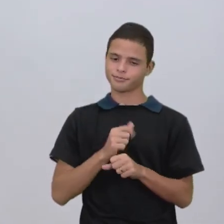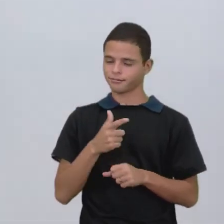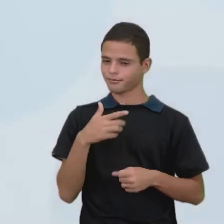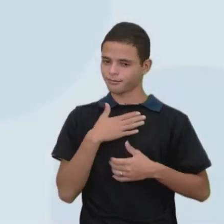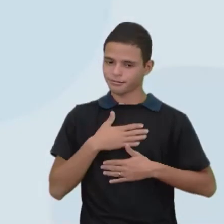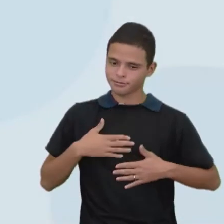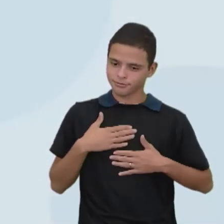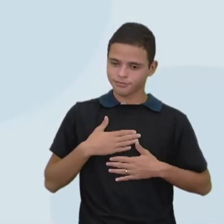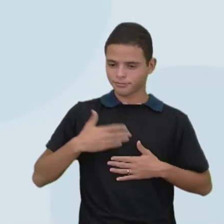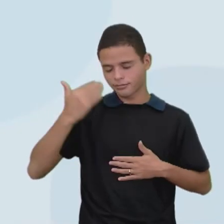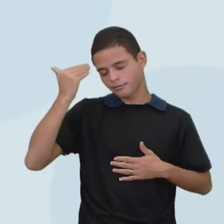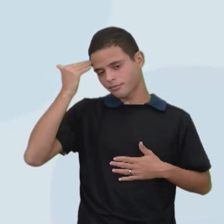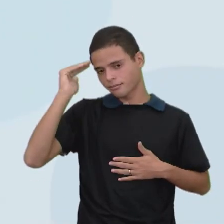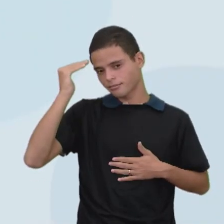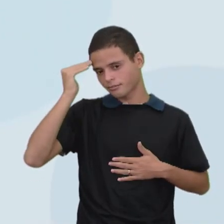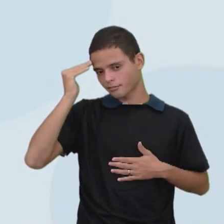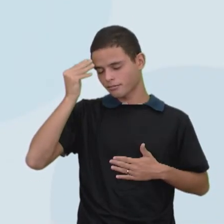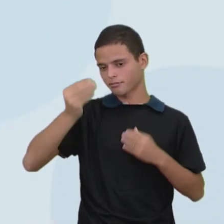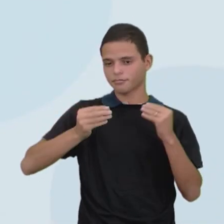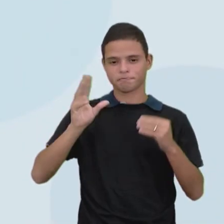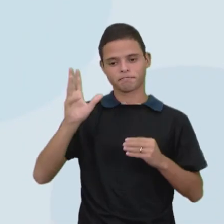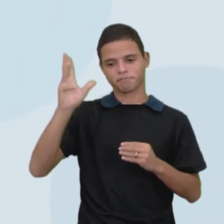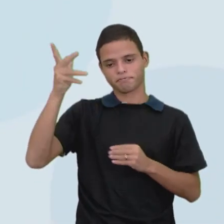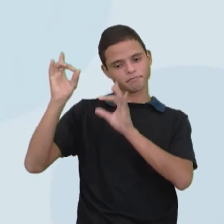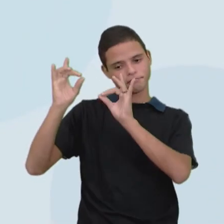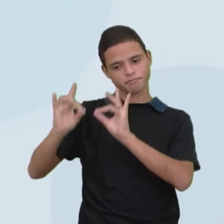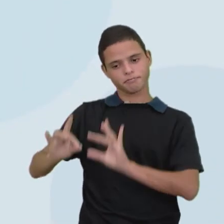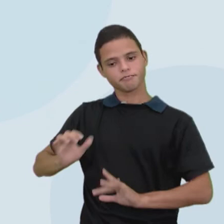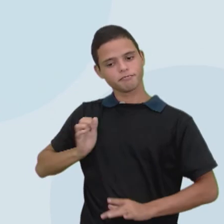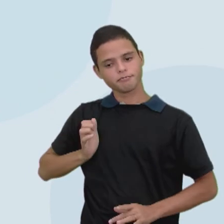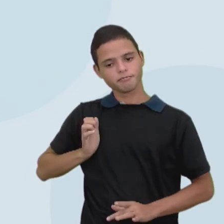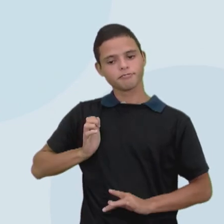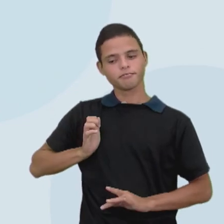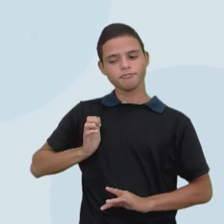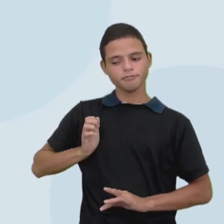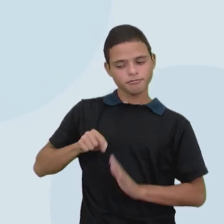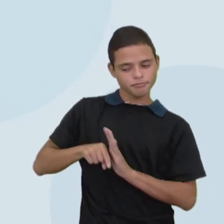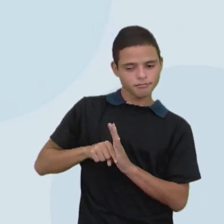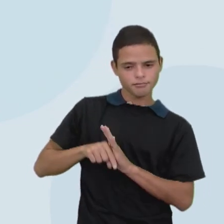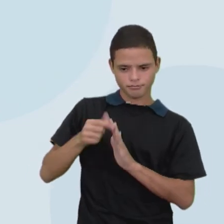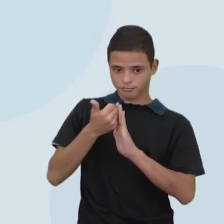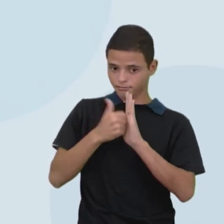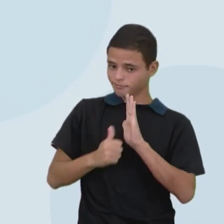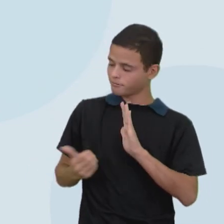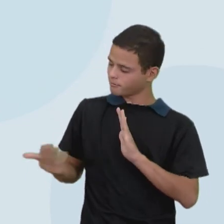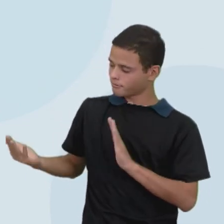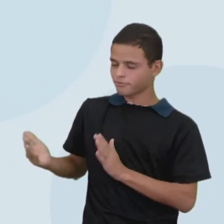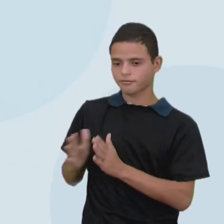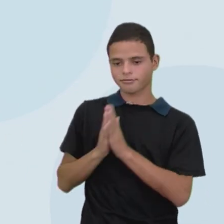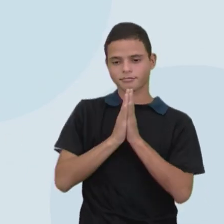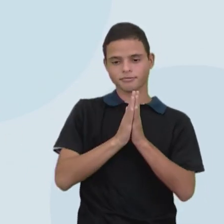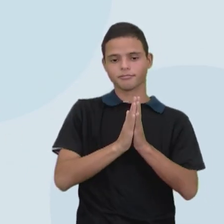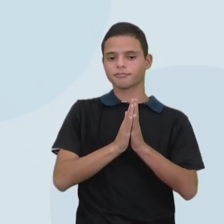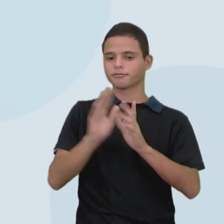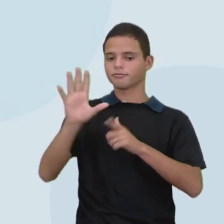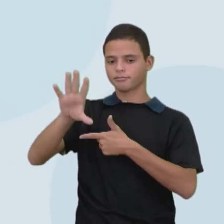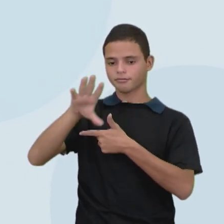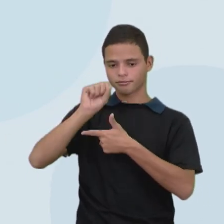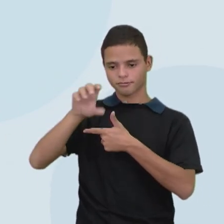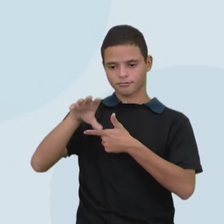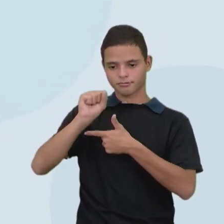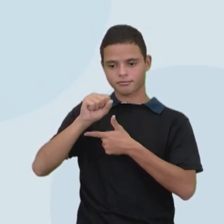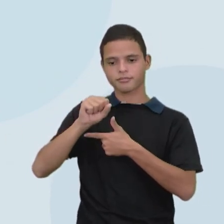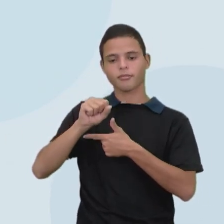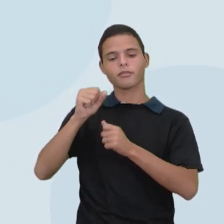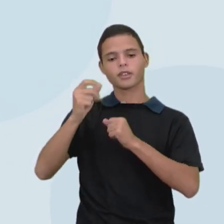tenha entendido como que funcionam as técnicas de amostragem. Não esqueçam de avaliar a nossa aula. Então tá aparecendo aí o QR Code, o